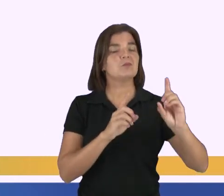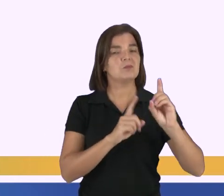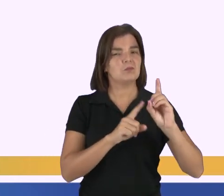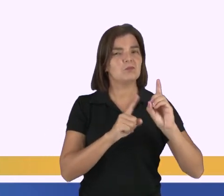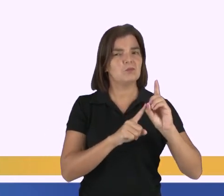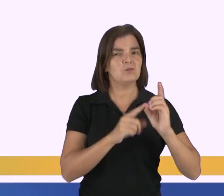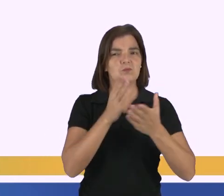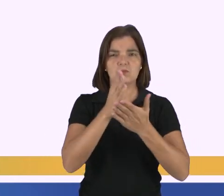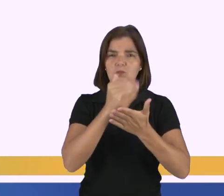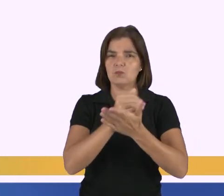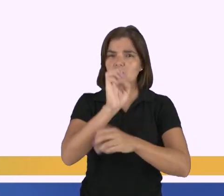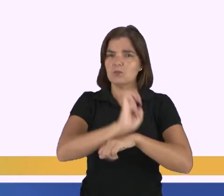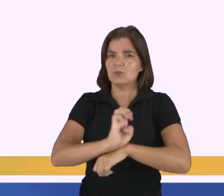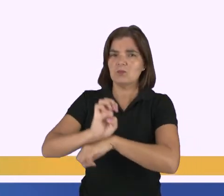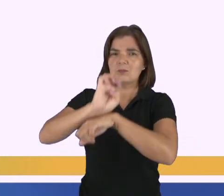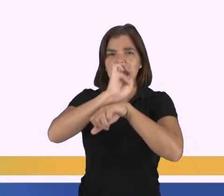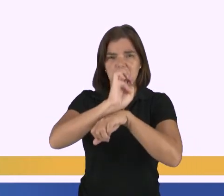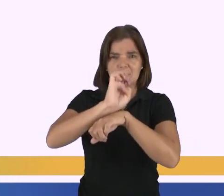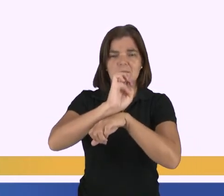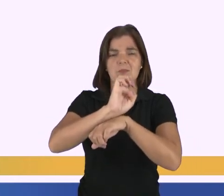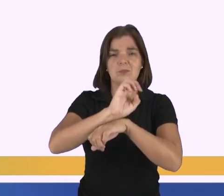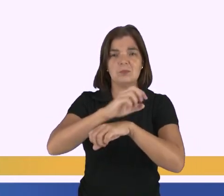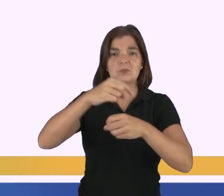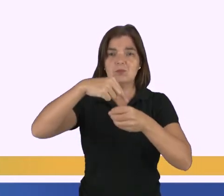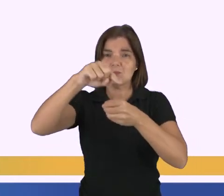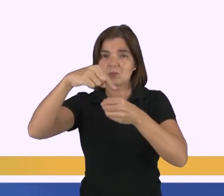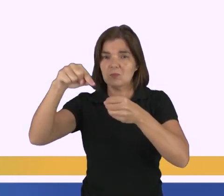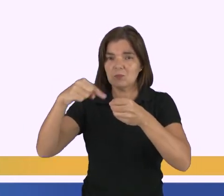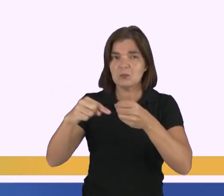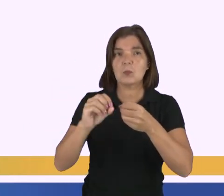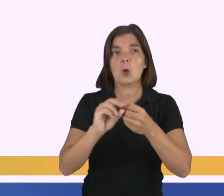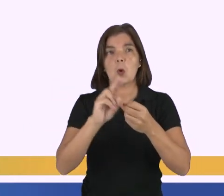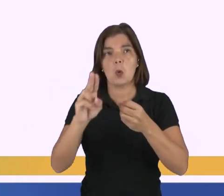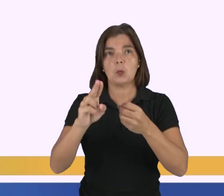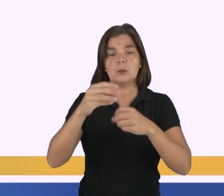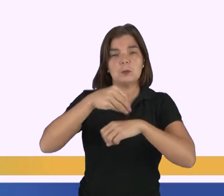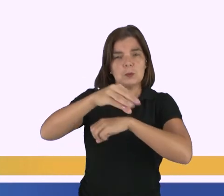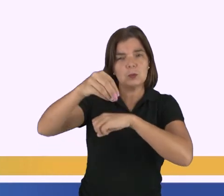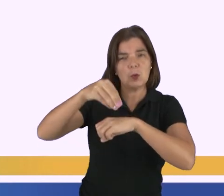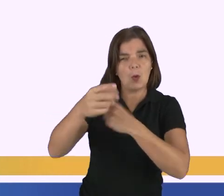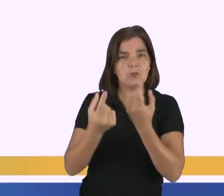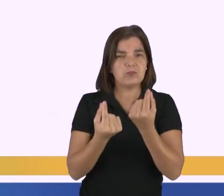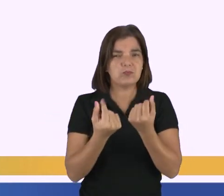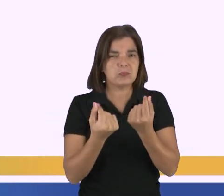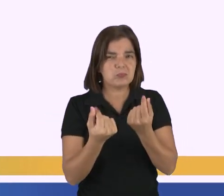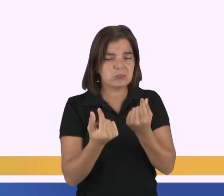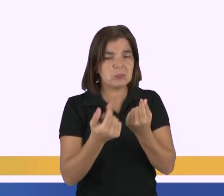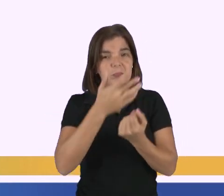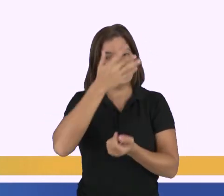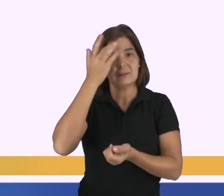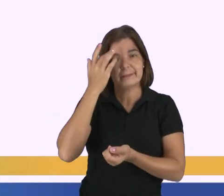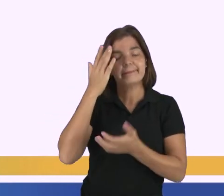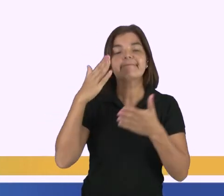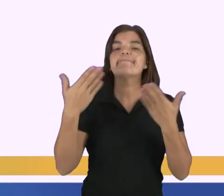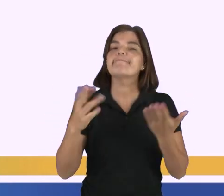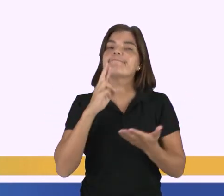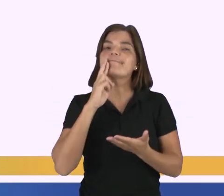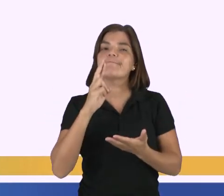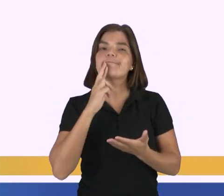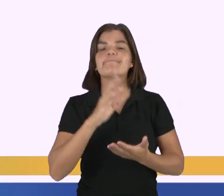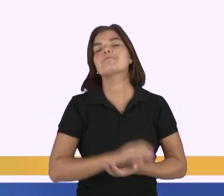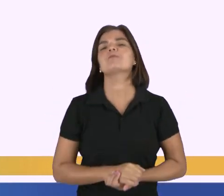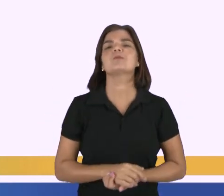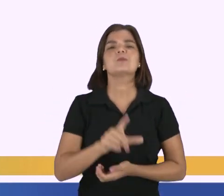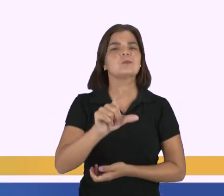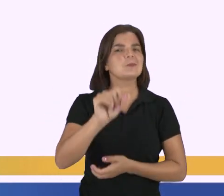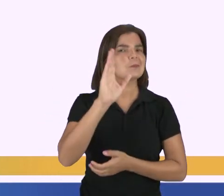aquela que divide os estados, os municípios, ou na distribuição de renda das pessoas. E aí, fez